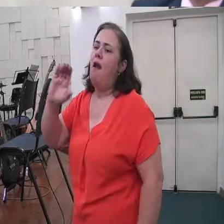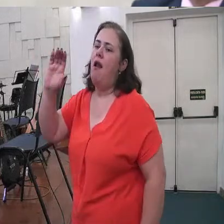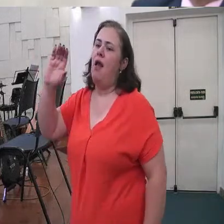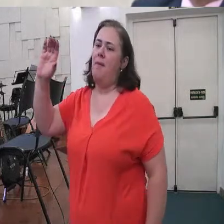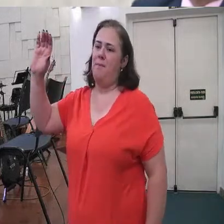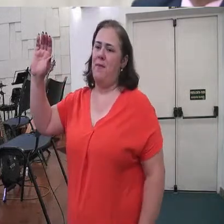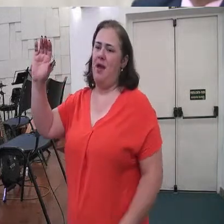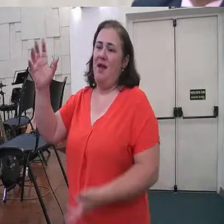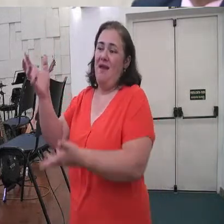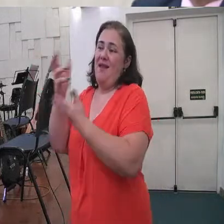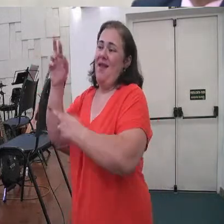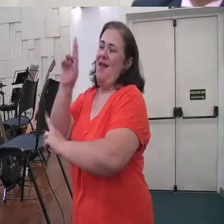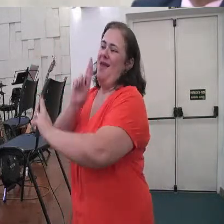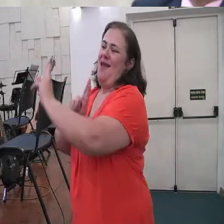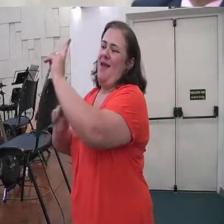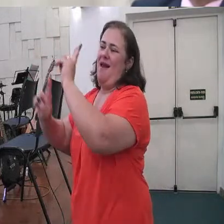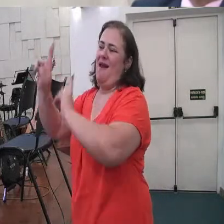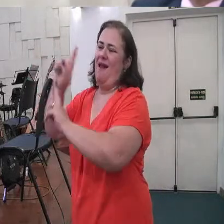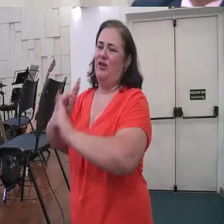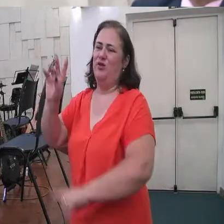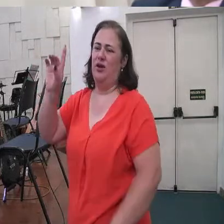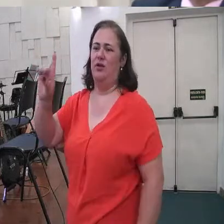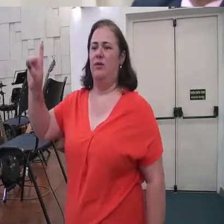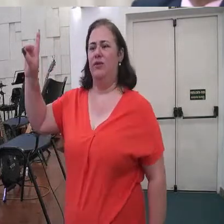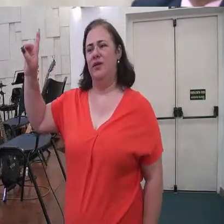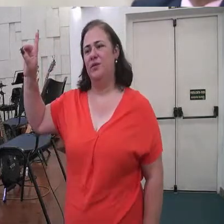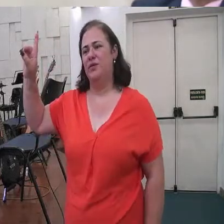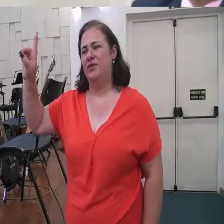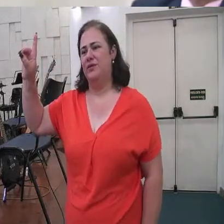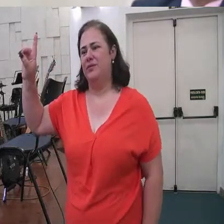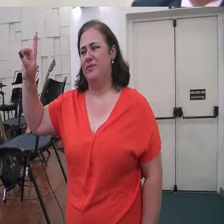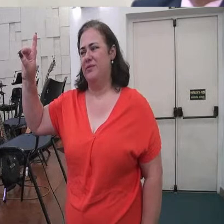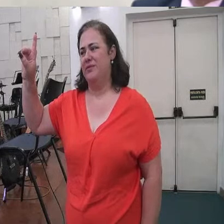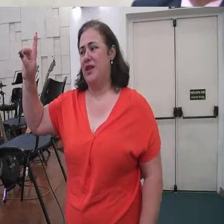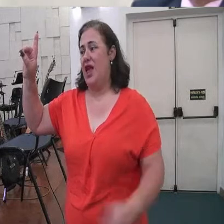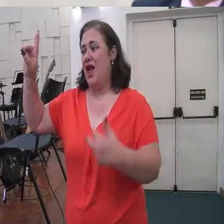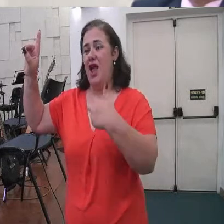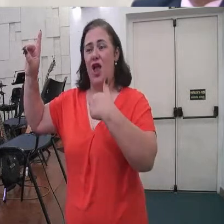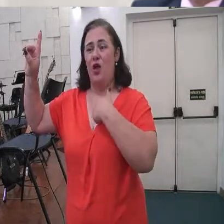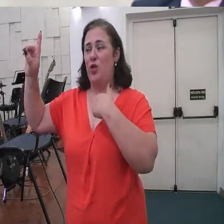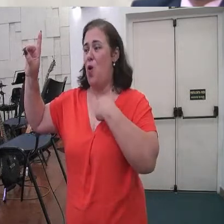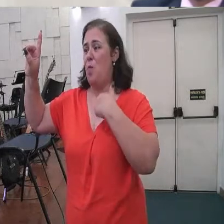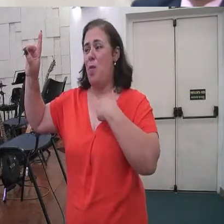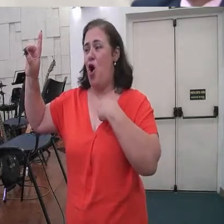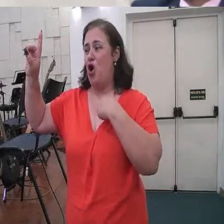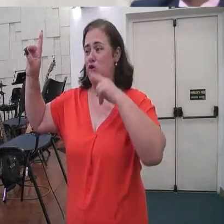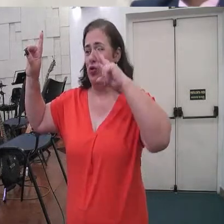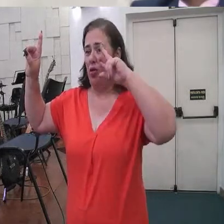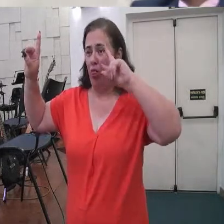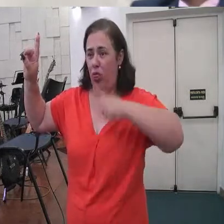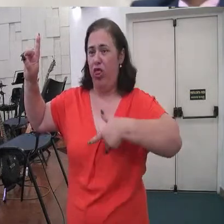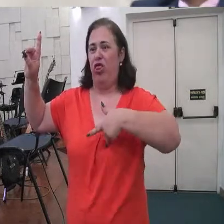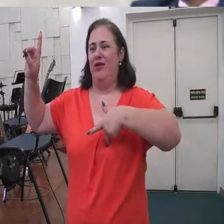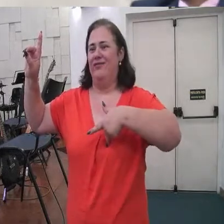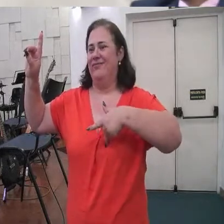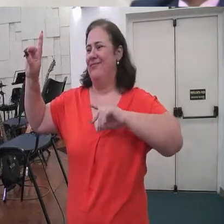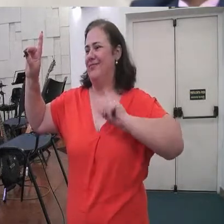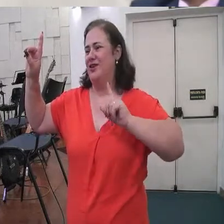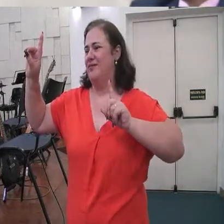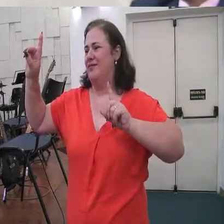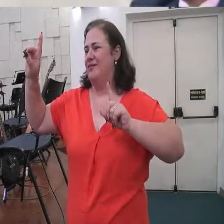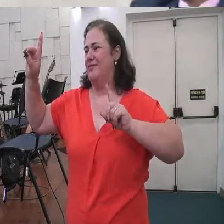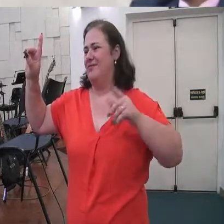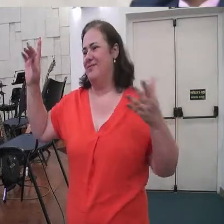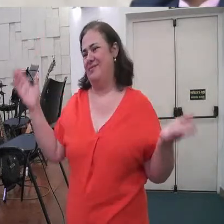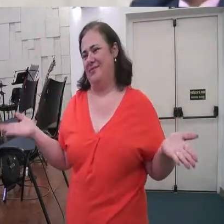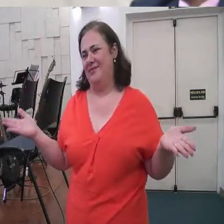as marcas do Senhor Jesus. Com quem nós vamos ficar? Com a fé bíblica